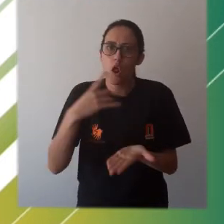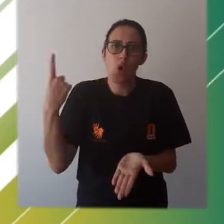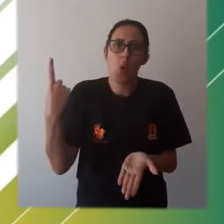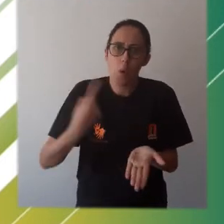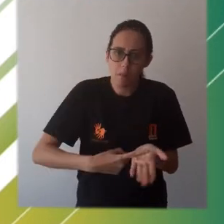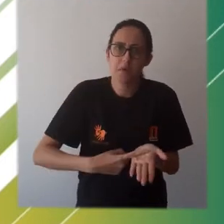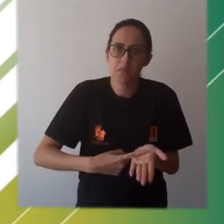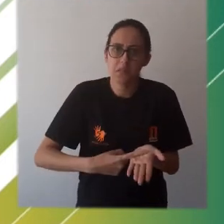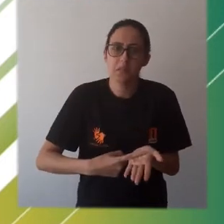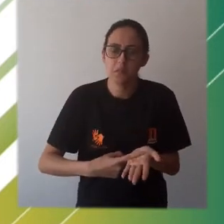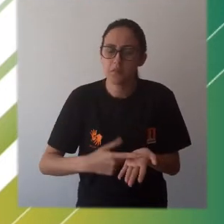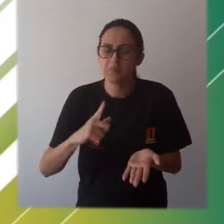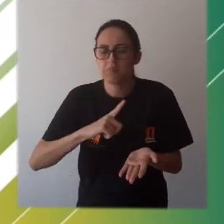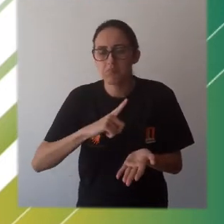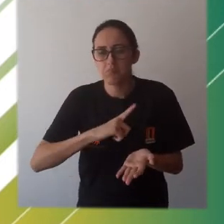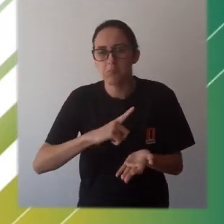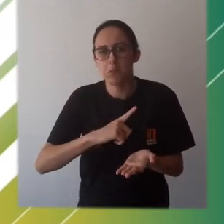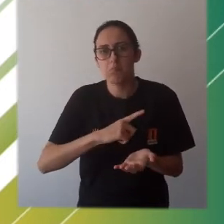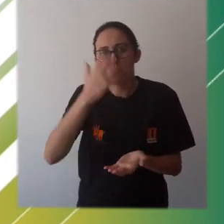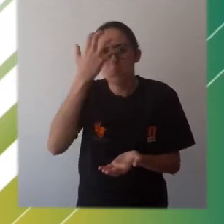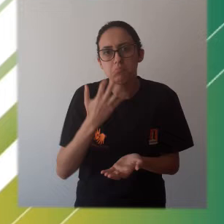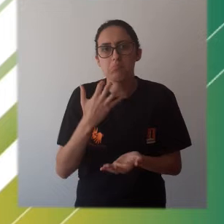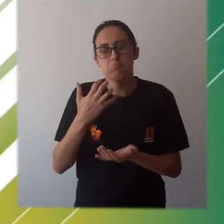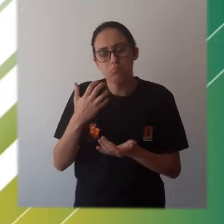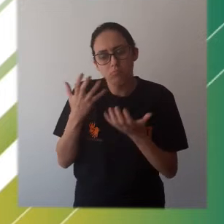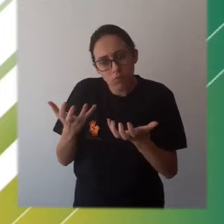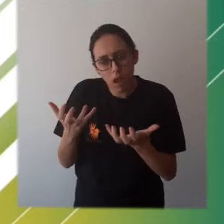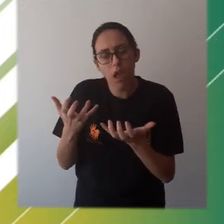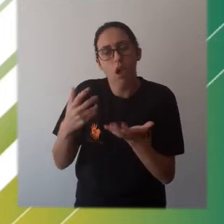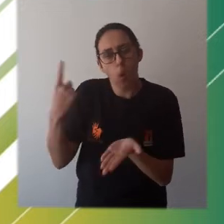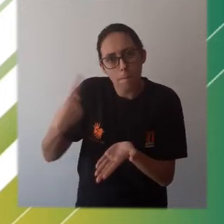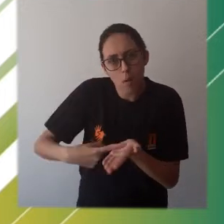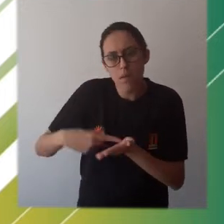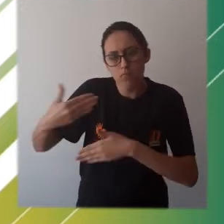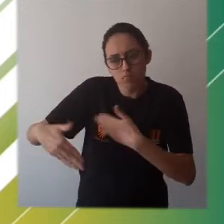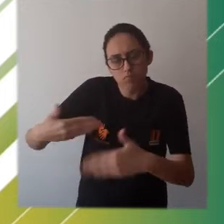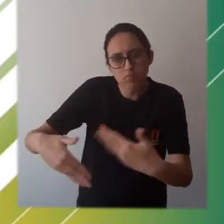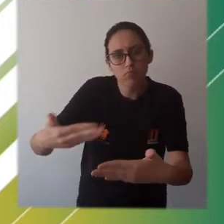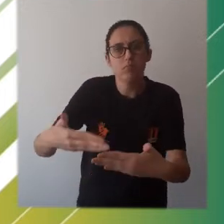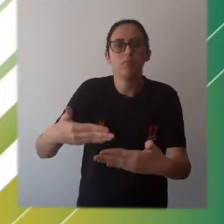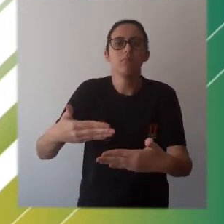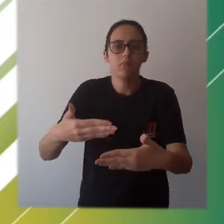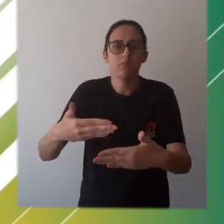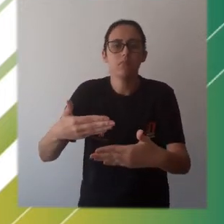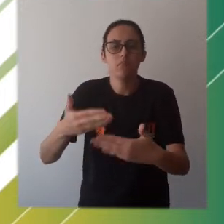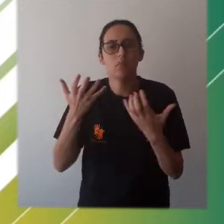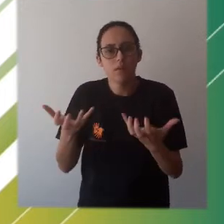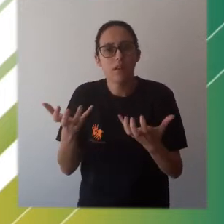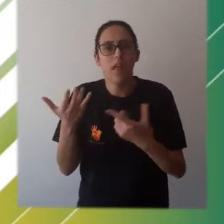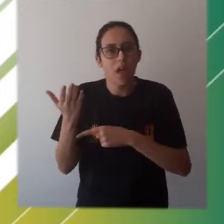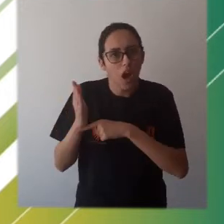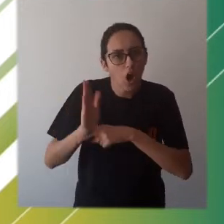que o país tem tratado, né, e vem investindo dentro desse